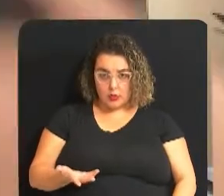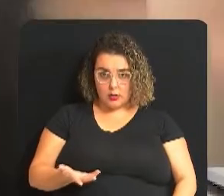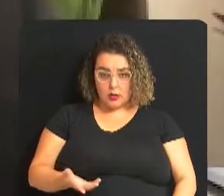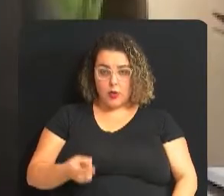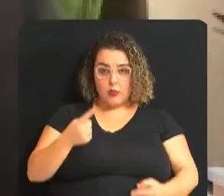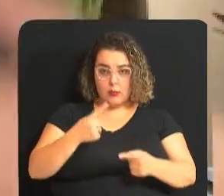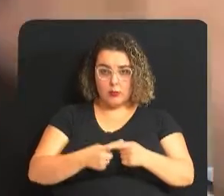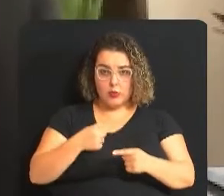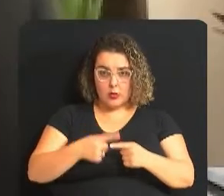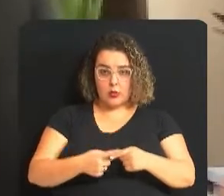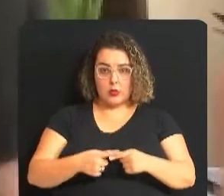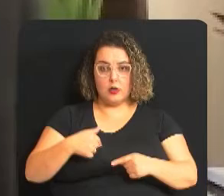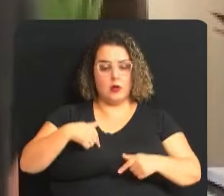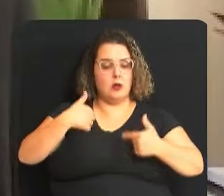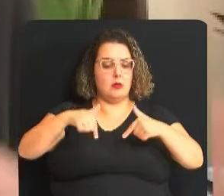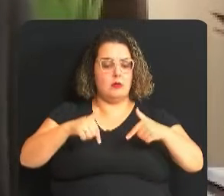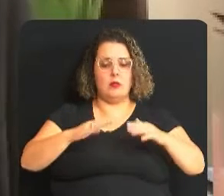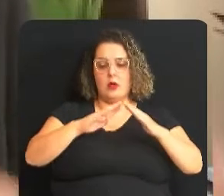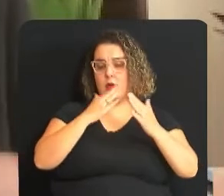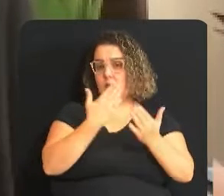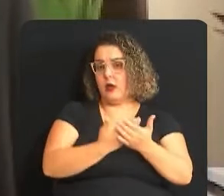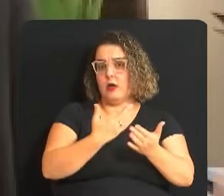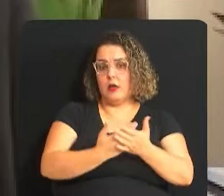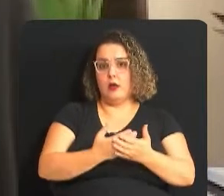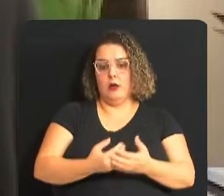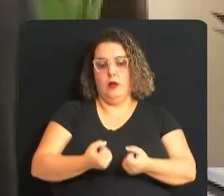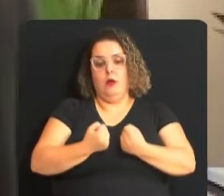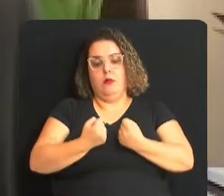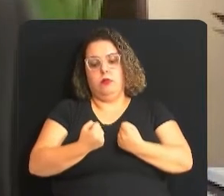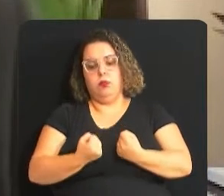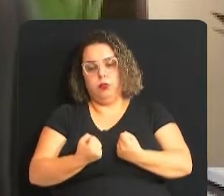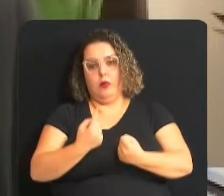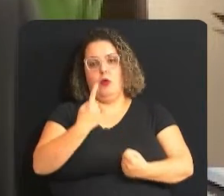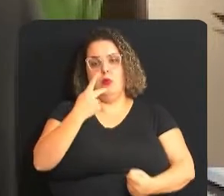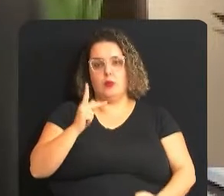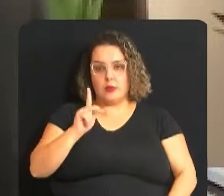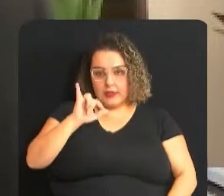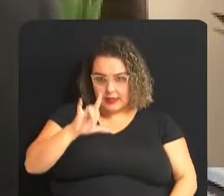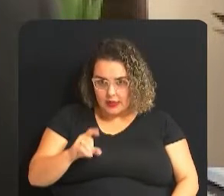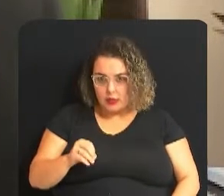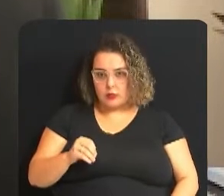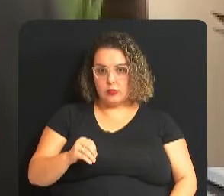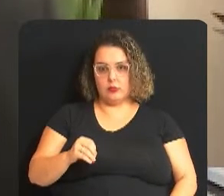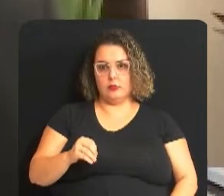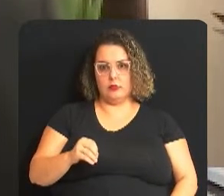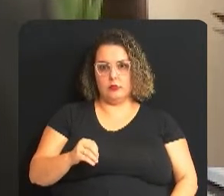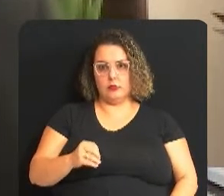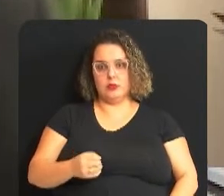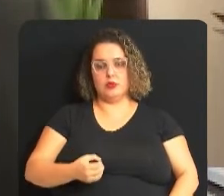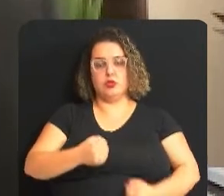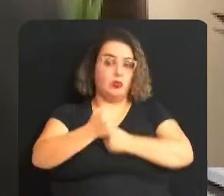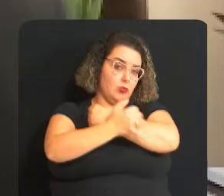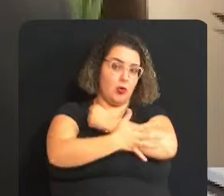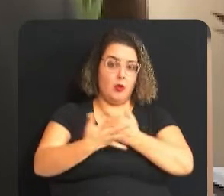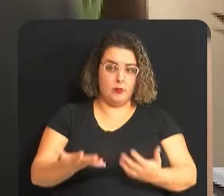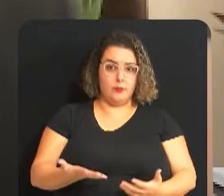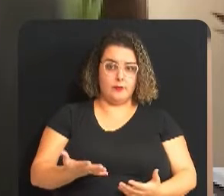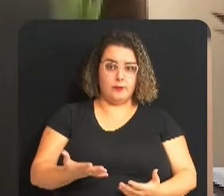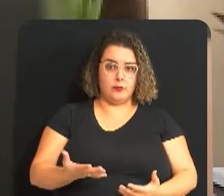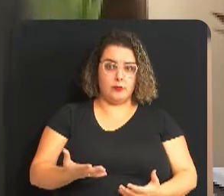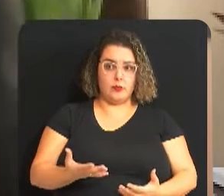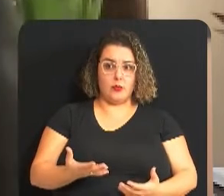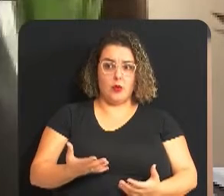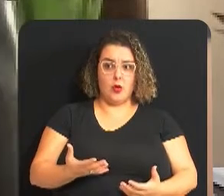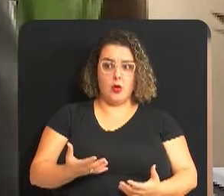inteiro trabalhando, indo para a escola, carregando 1 quilo, 1,5 quilo de fezes na barriga? É que nem você pegar 1,5 quilo de açúcar